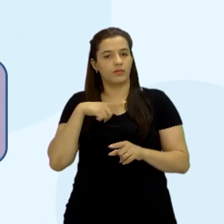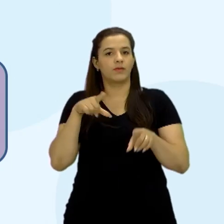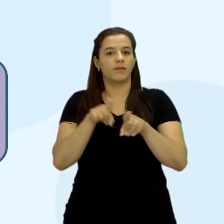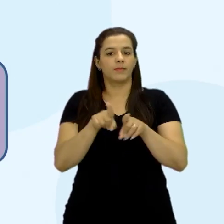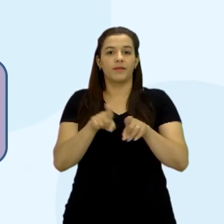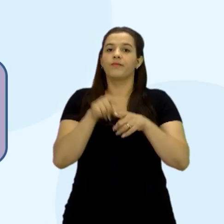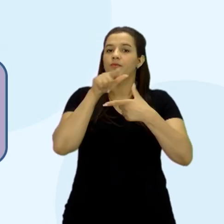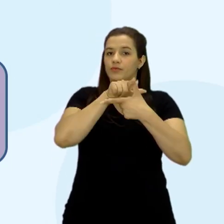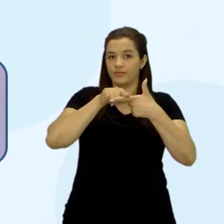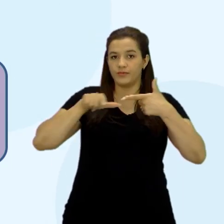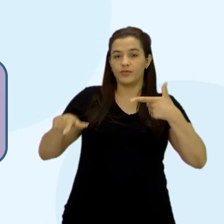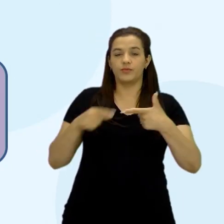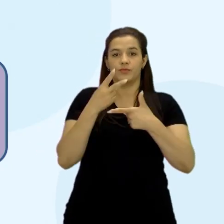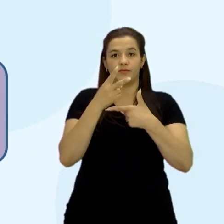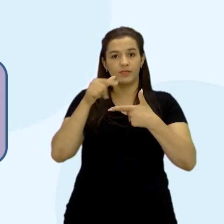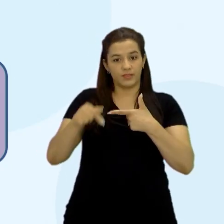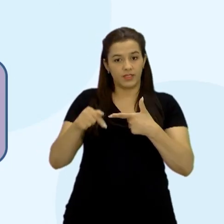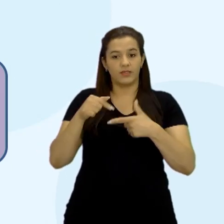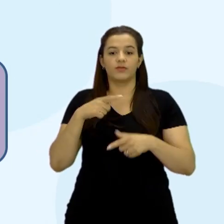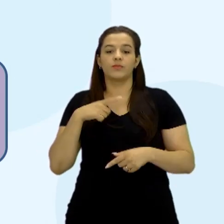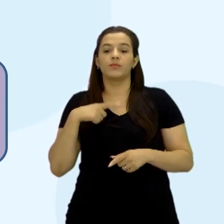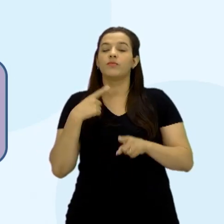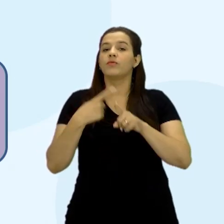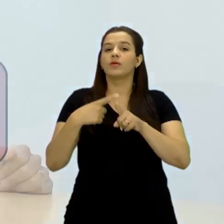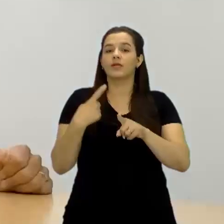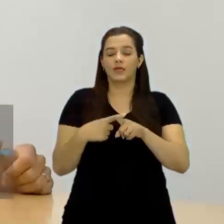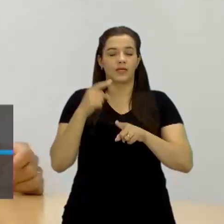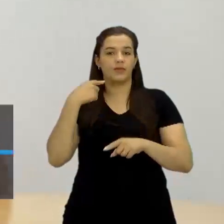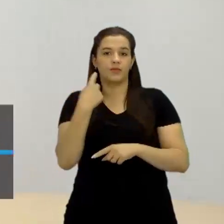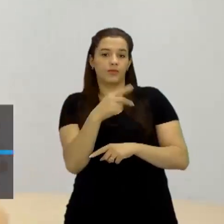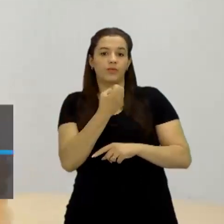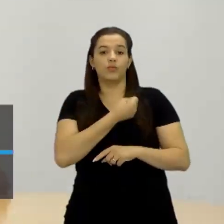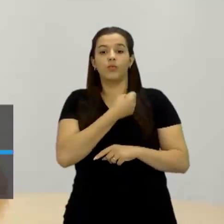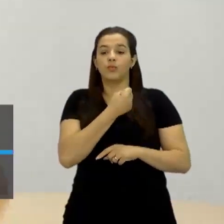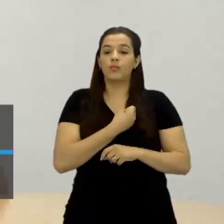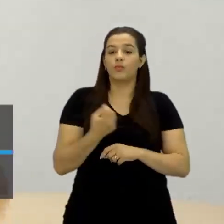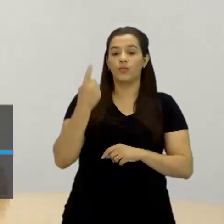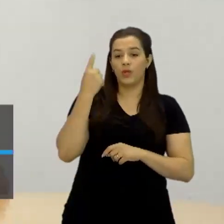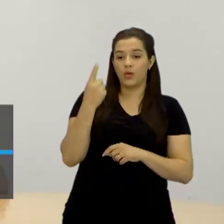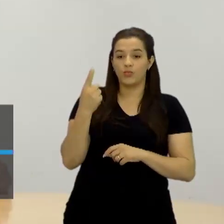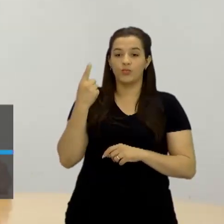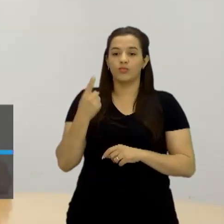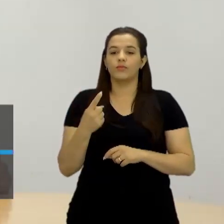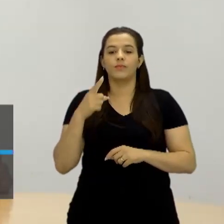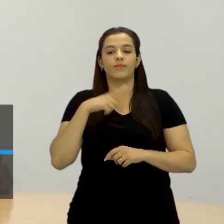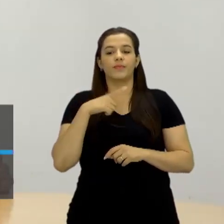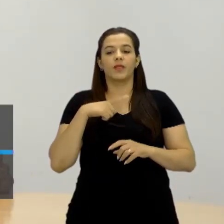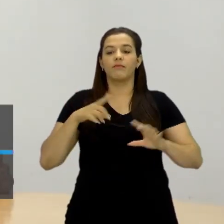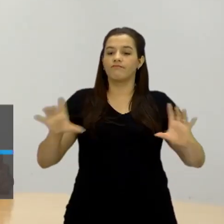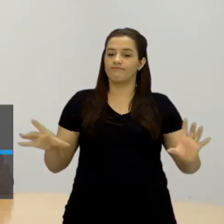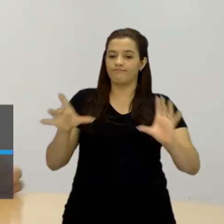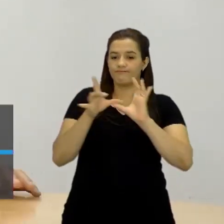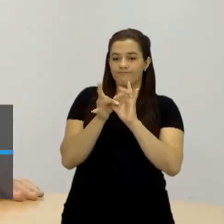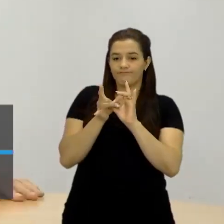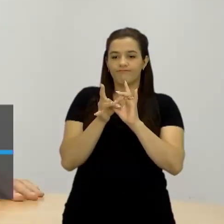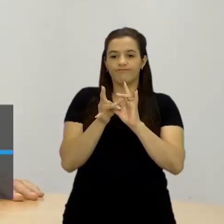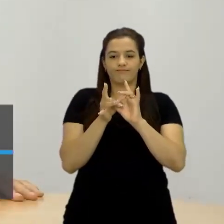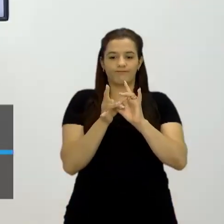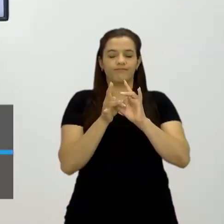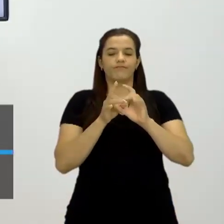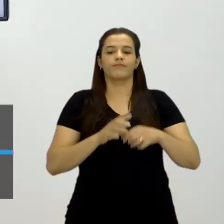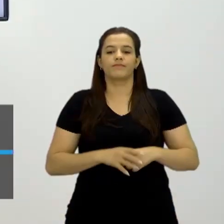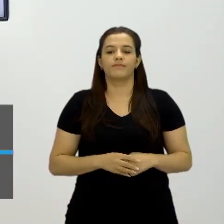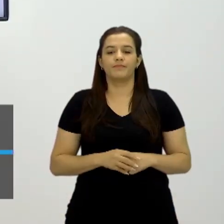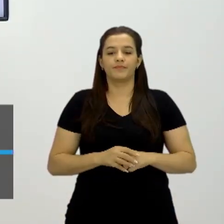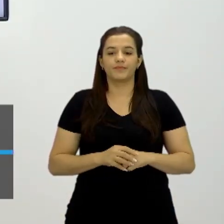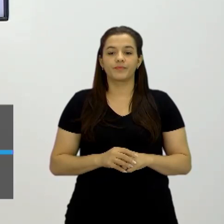nesse caso porque o elemento neutro é 1, né? Exatamente. Então a gente não é que vai zerar, né? Vai zerar. Vai unificar, vamos dizer assim. É, vamos dizer isso, é isso aí,